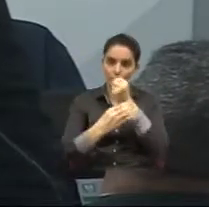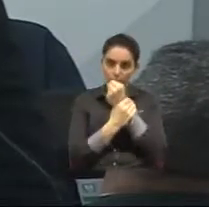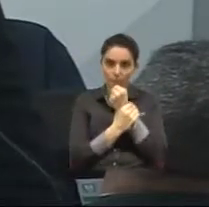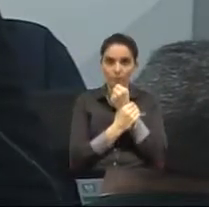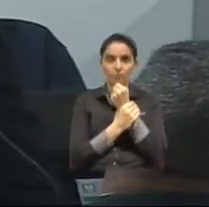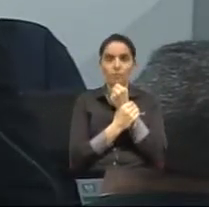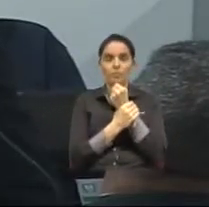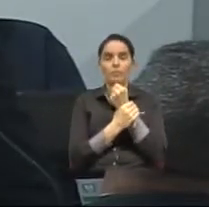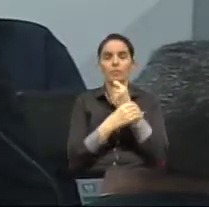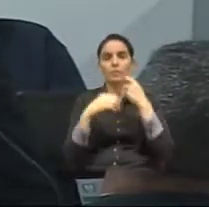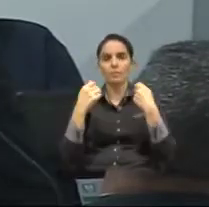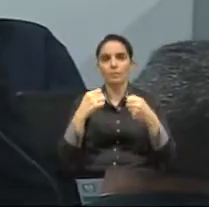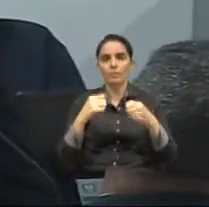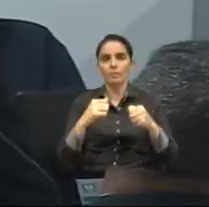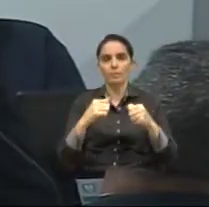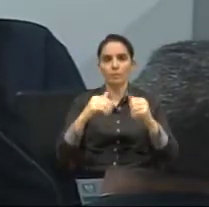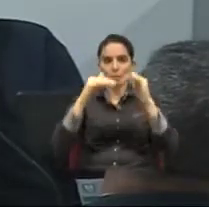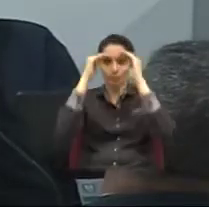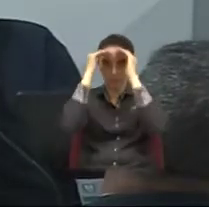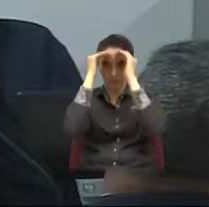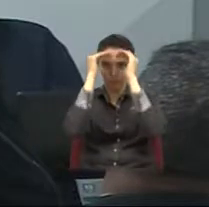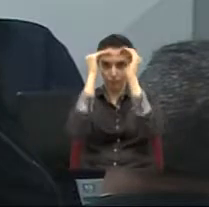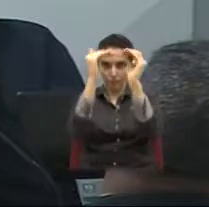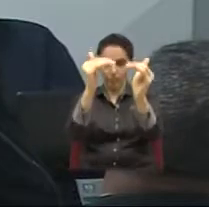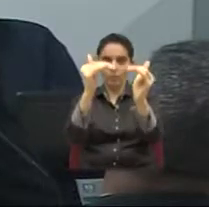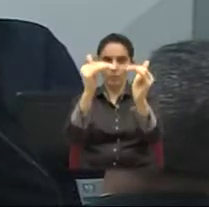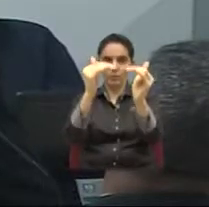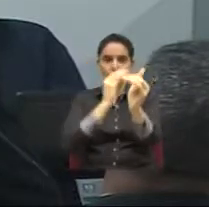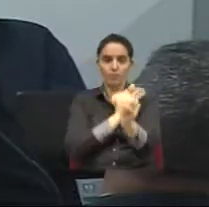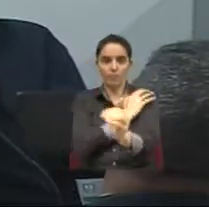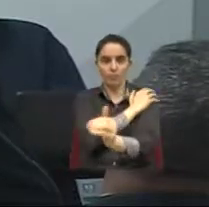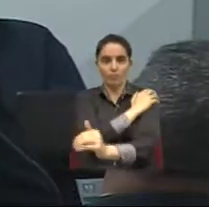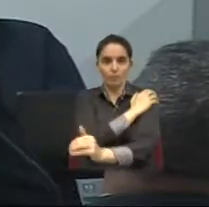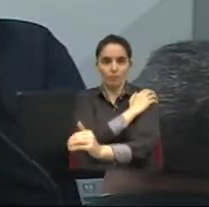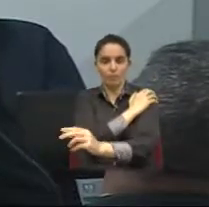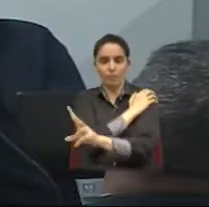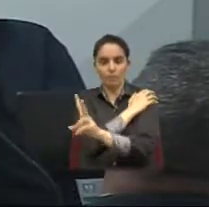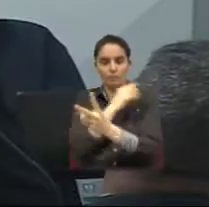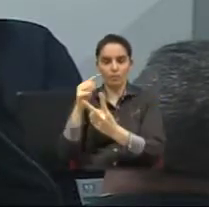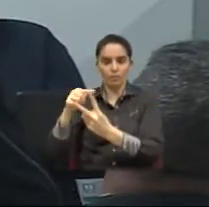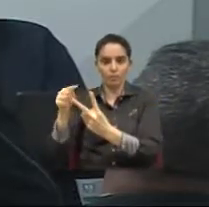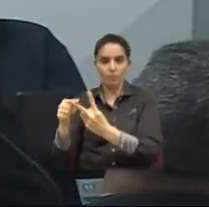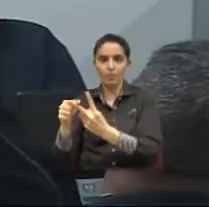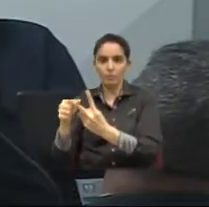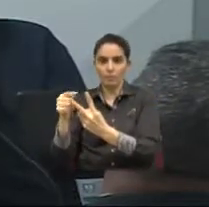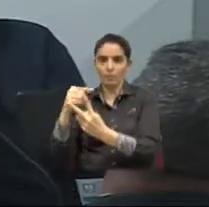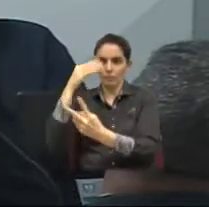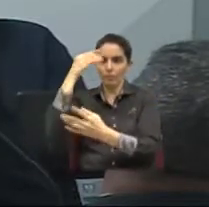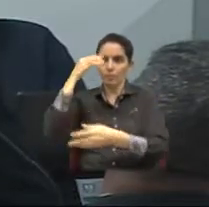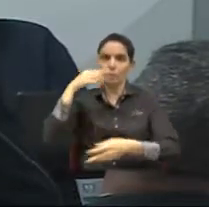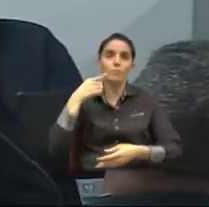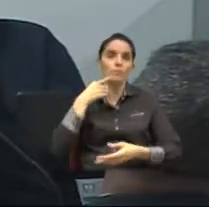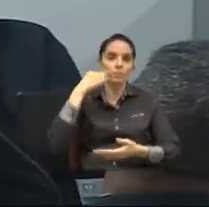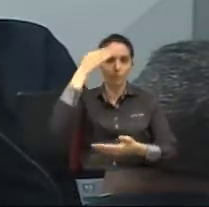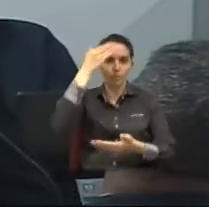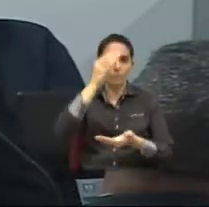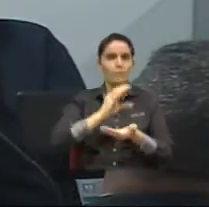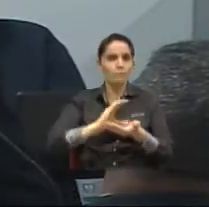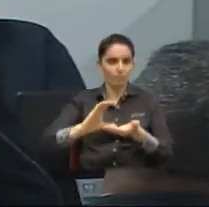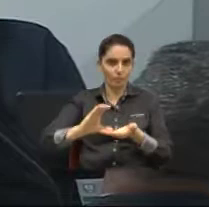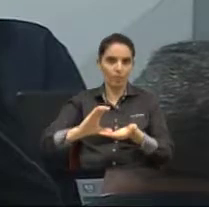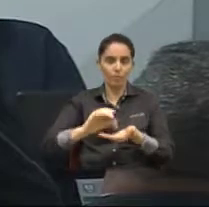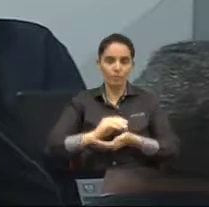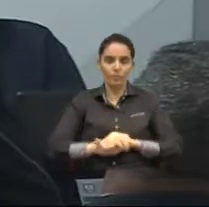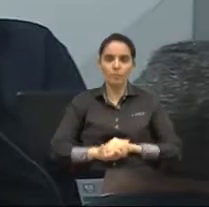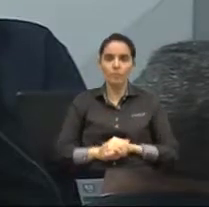total respeito e o qual eu tenho, capitão Costa e cabo Chiquinho, total confiança. Porque eu sei que, como o